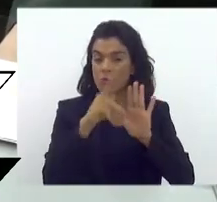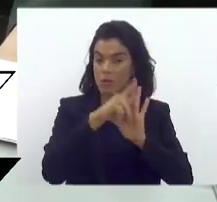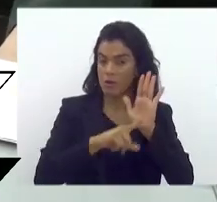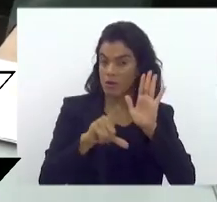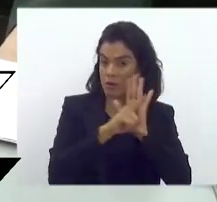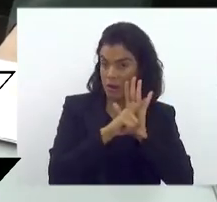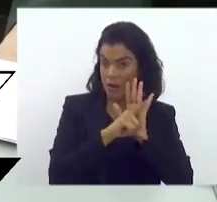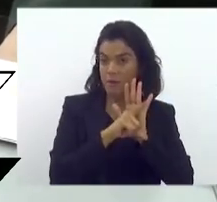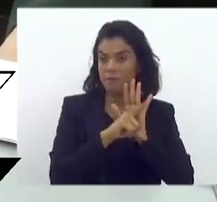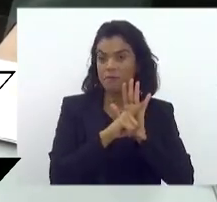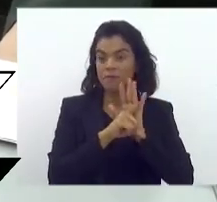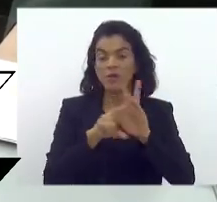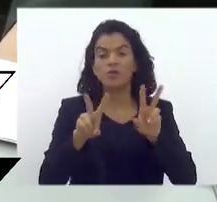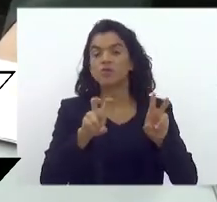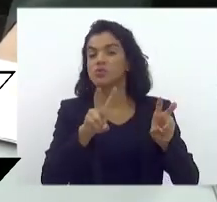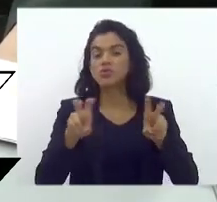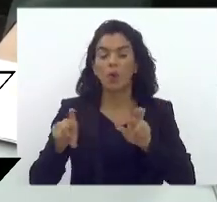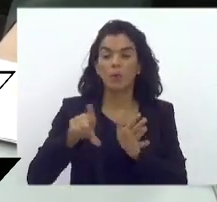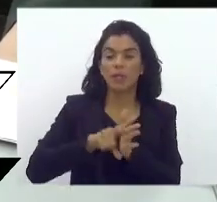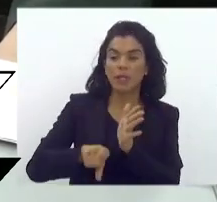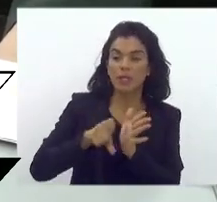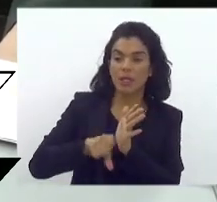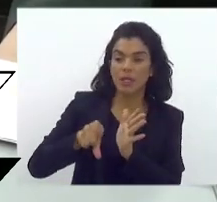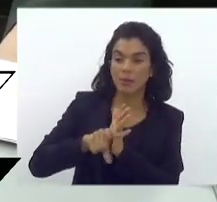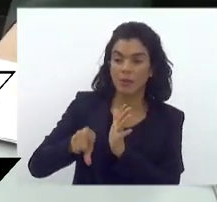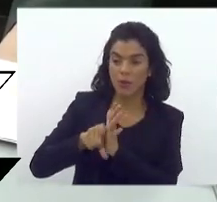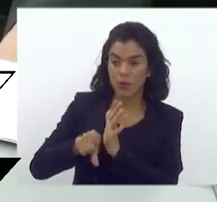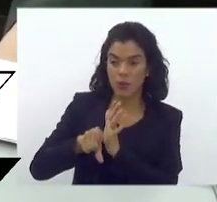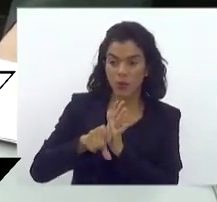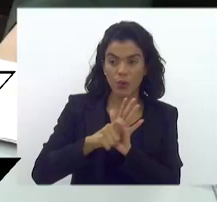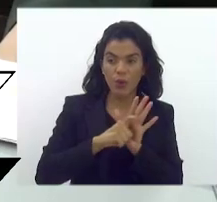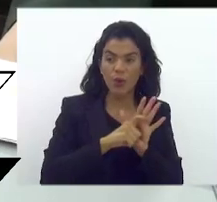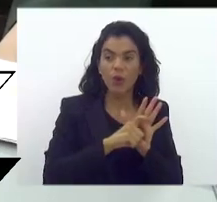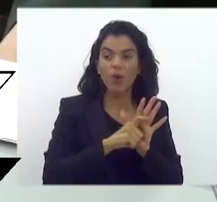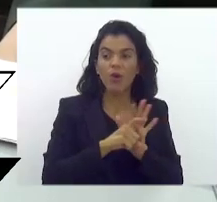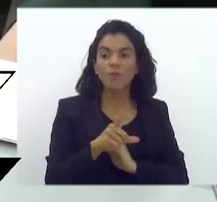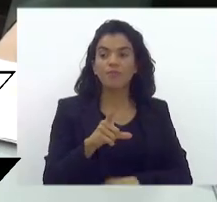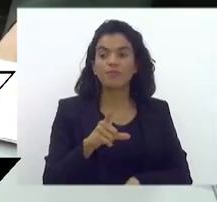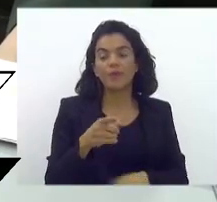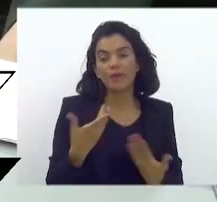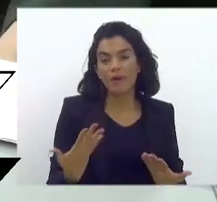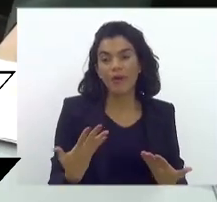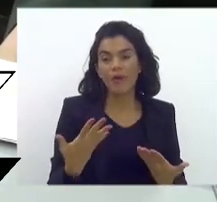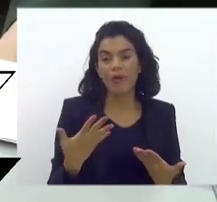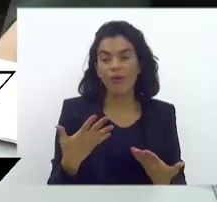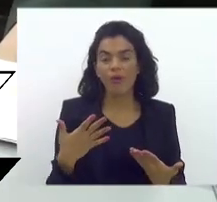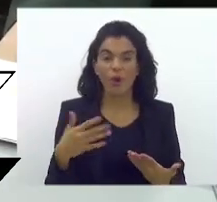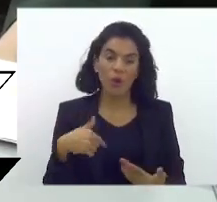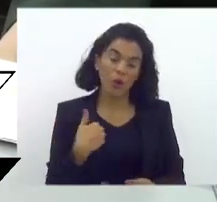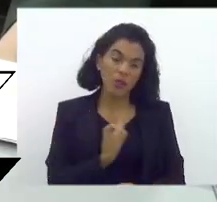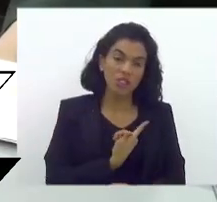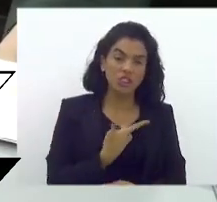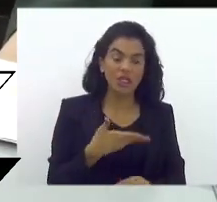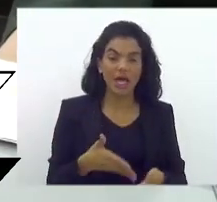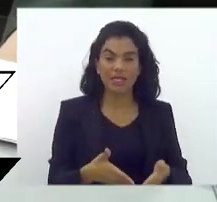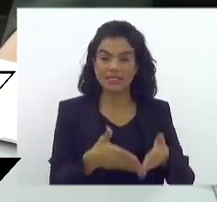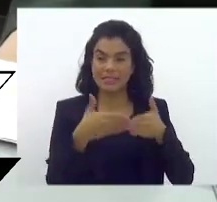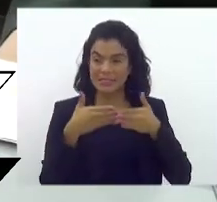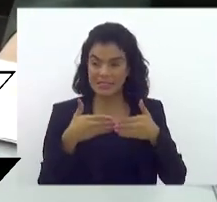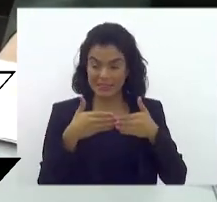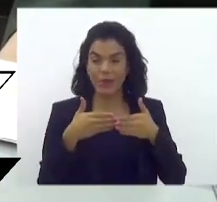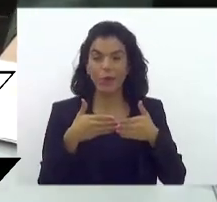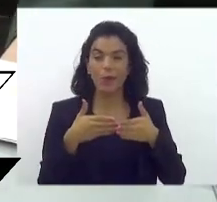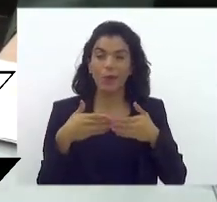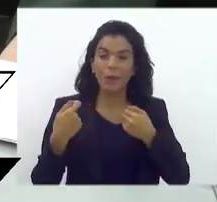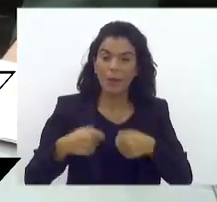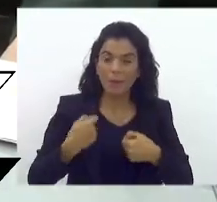lei por, sobre tributo, a não ser quando a gente está dando isenção, que tem que